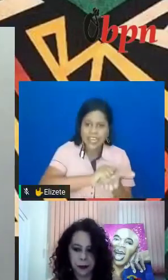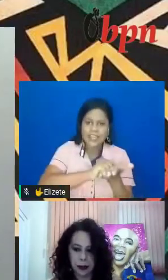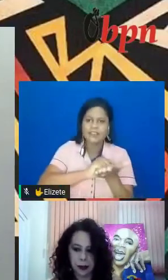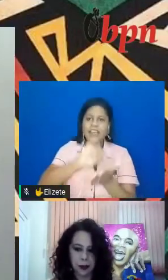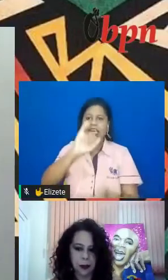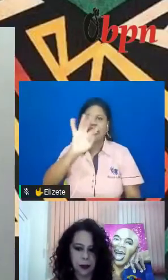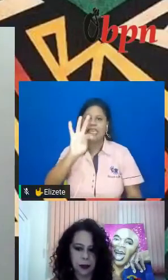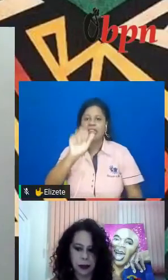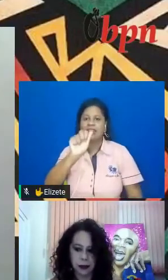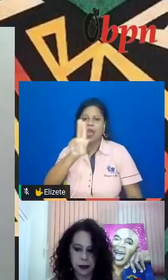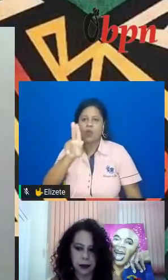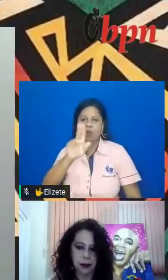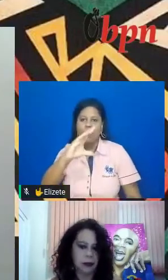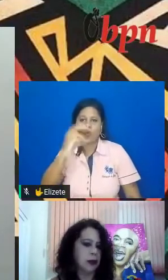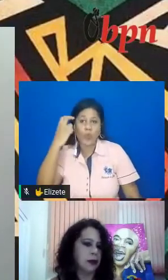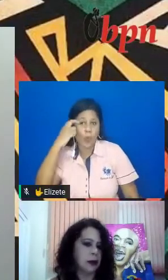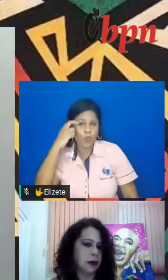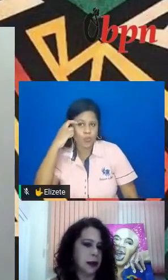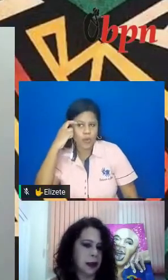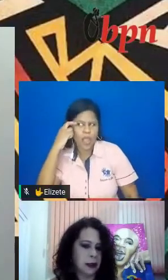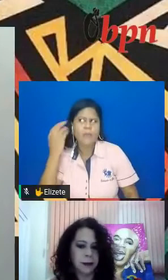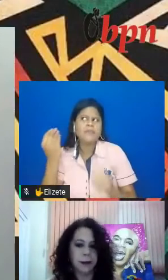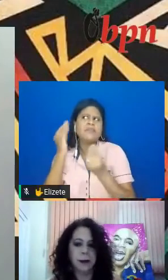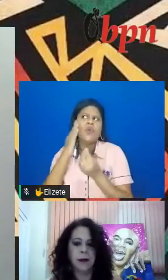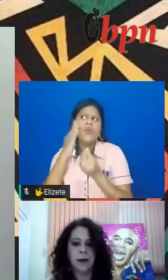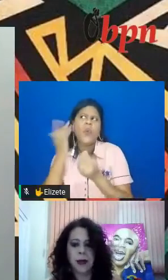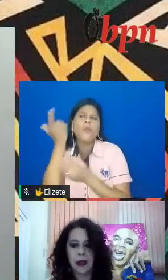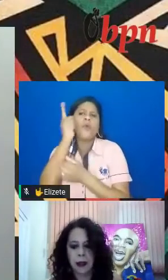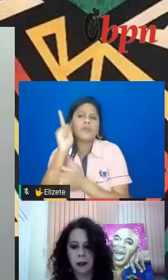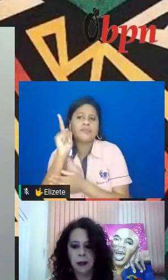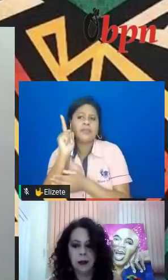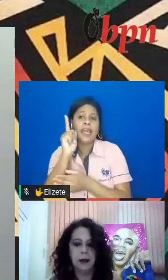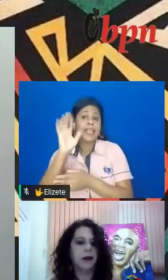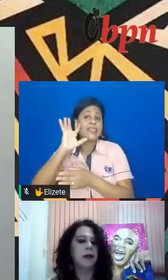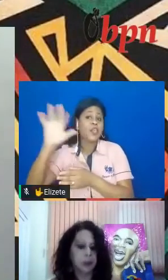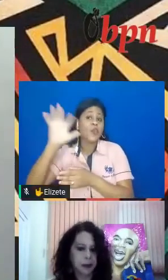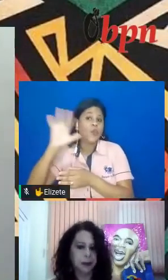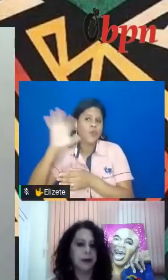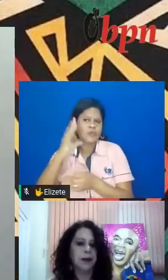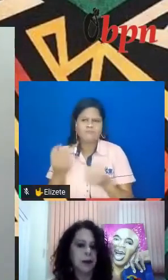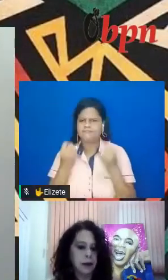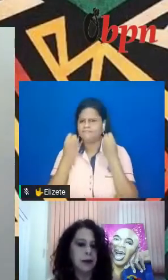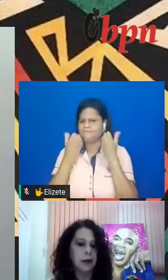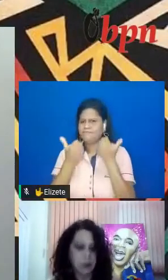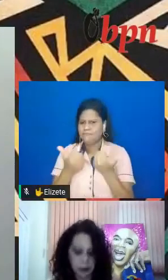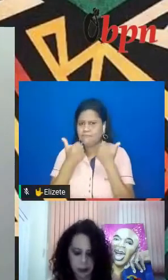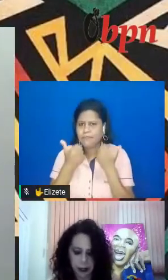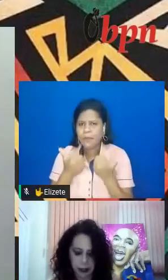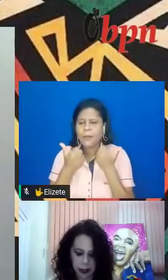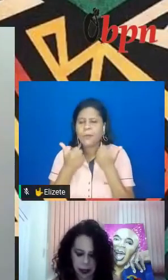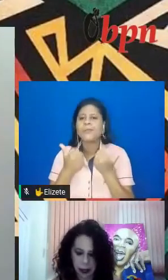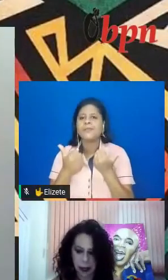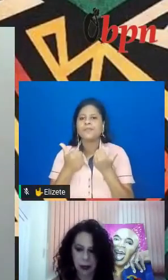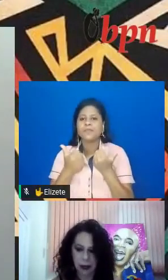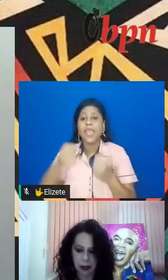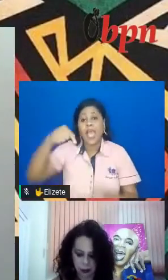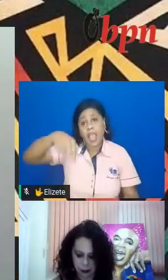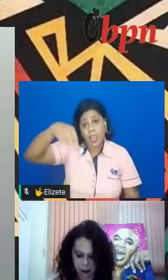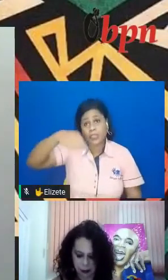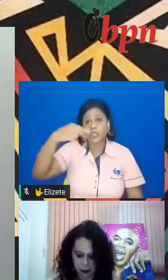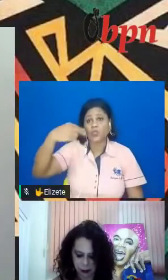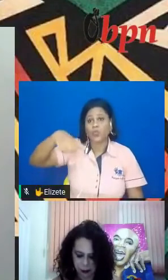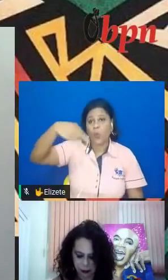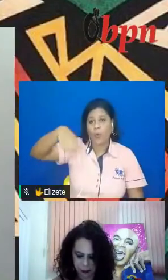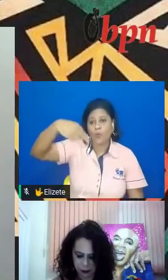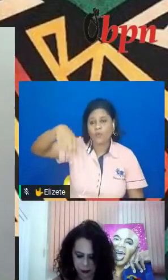conseguir isso. Vai ser um material teórico muito bom, Muito bom, vai ser agora em novembro, a partir de 11